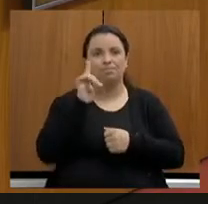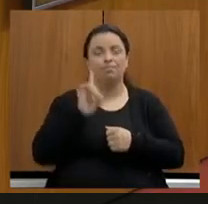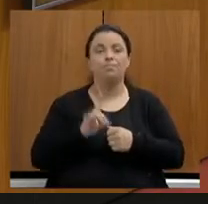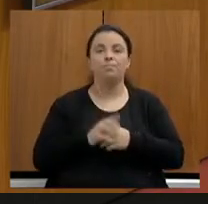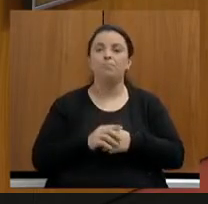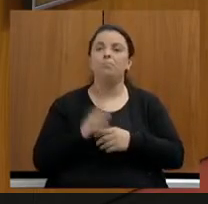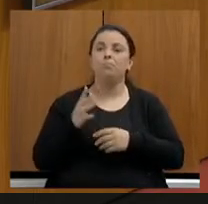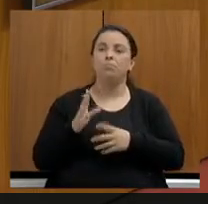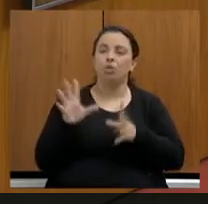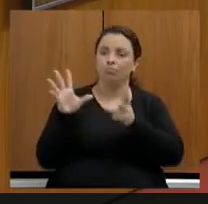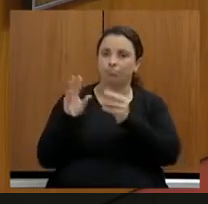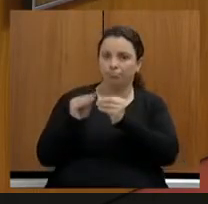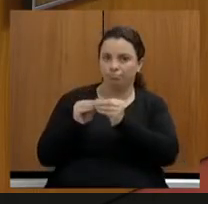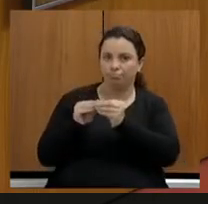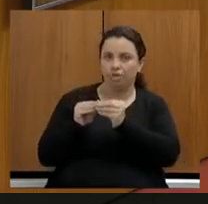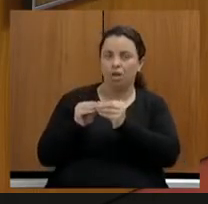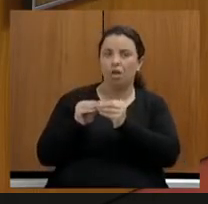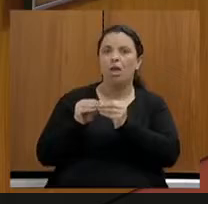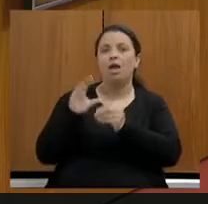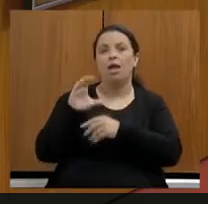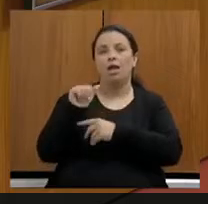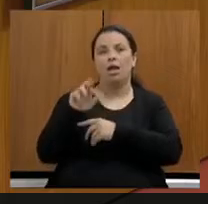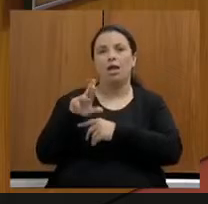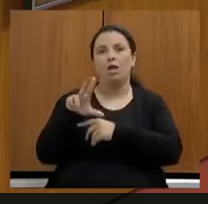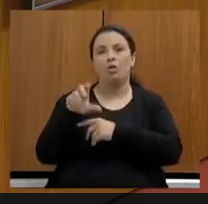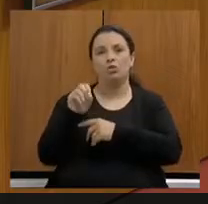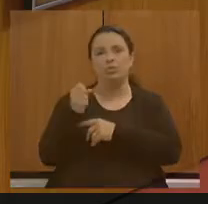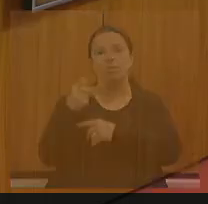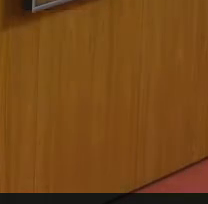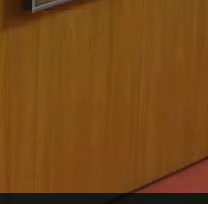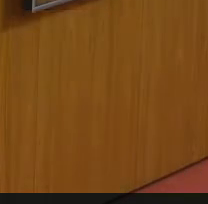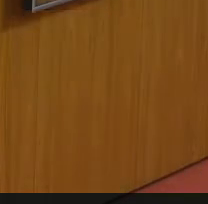Deputado com as Pimentas primeiro